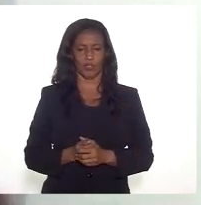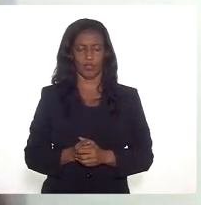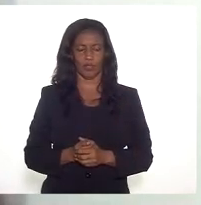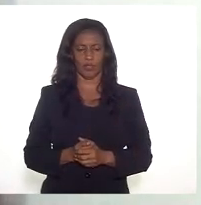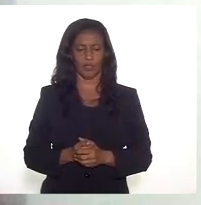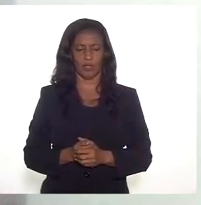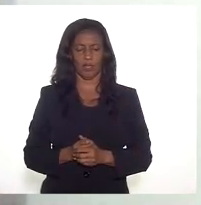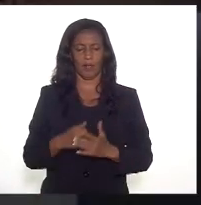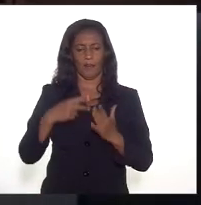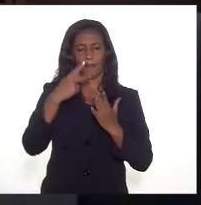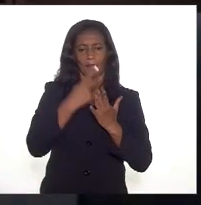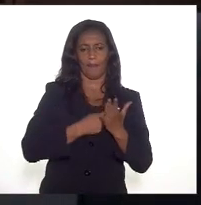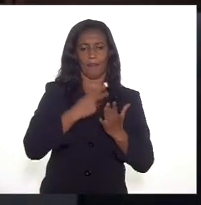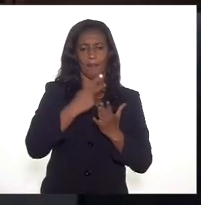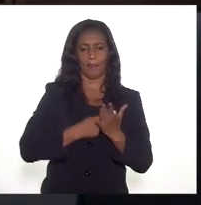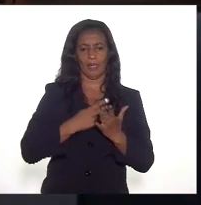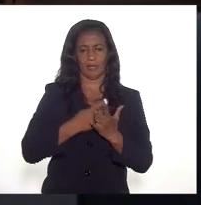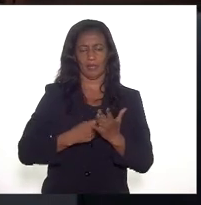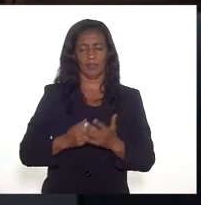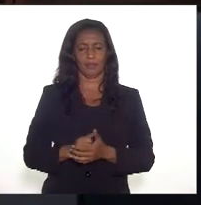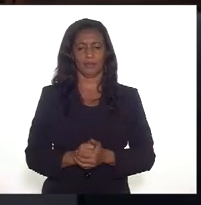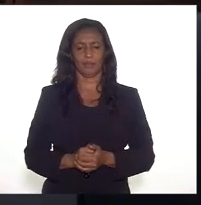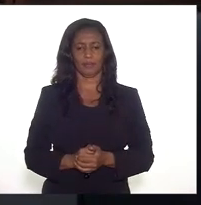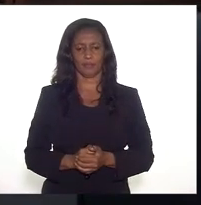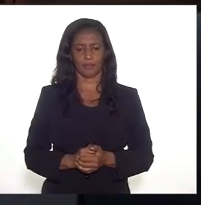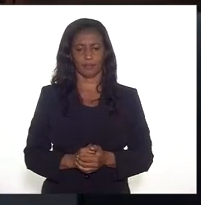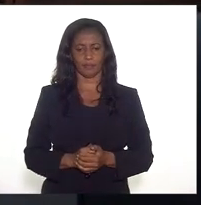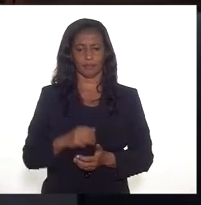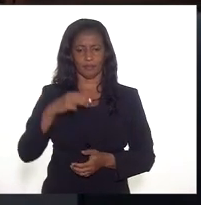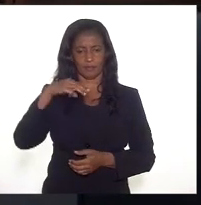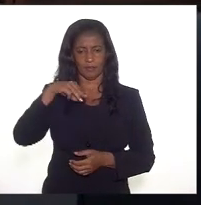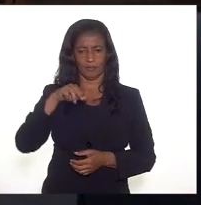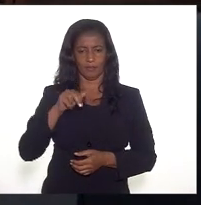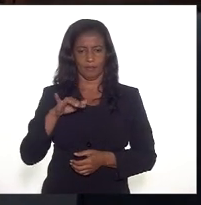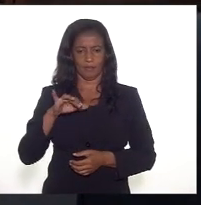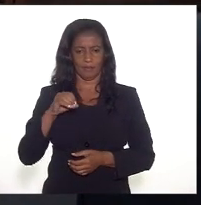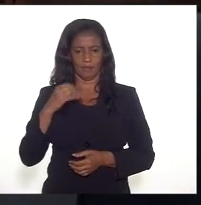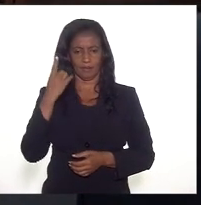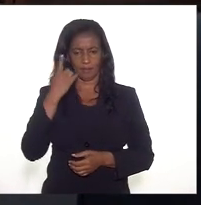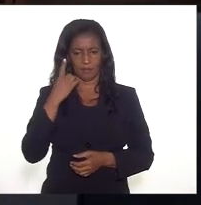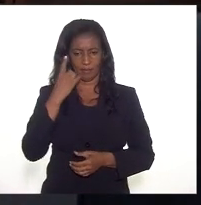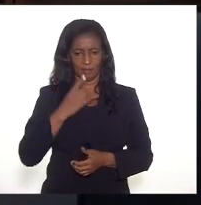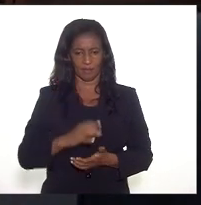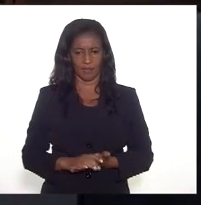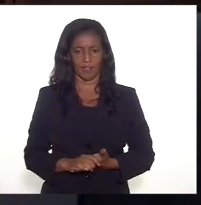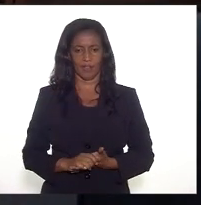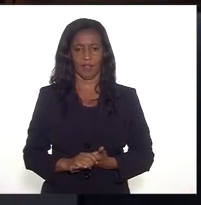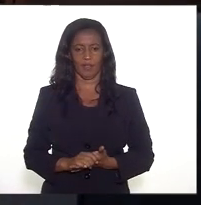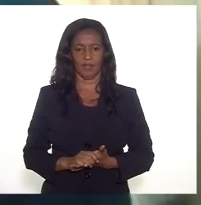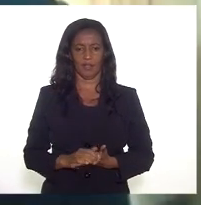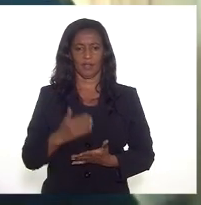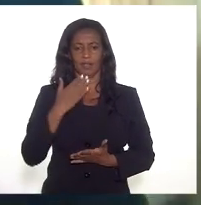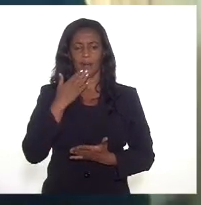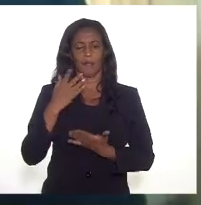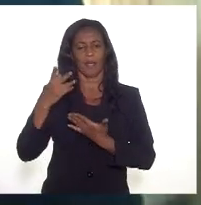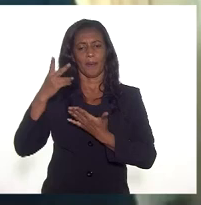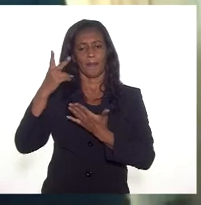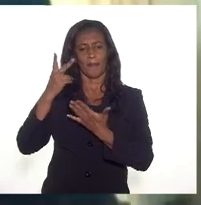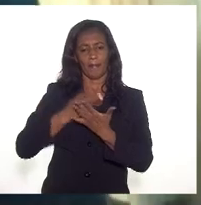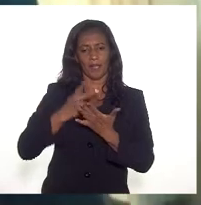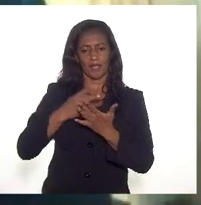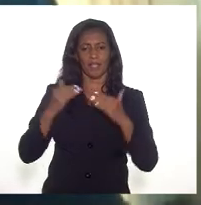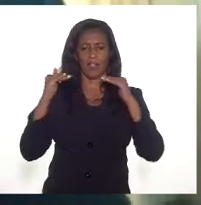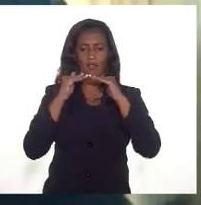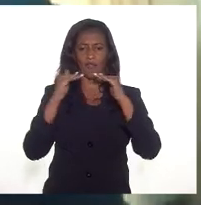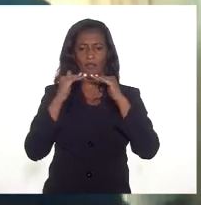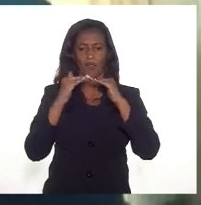aparecer. Presidência defere pedido de Vossa Excelência. Deputado Márcio. Presidente, o parecer é favorável